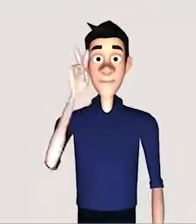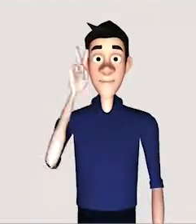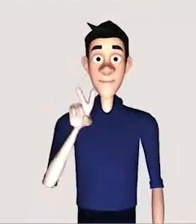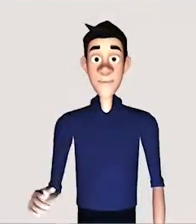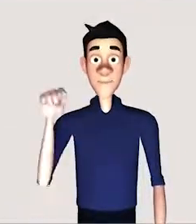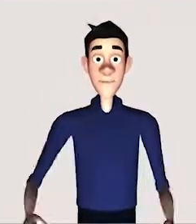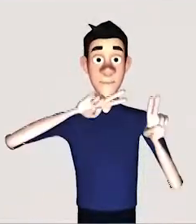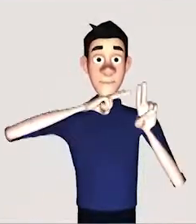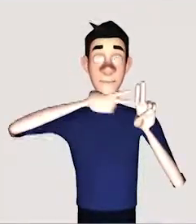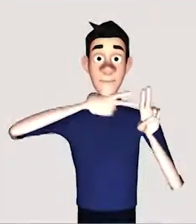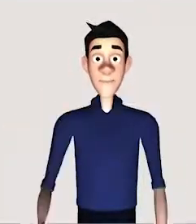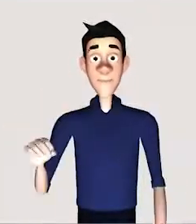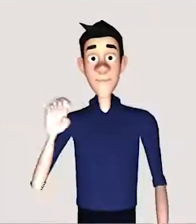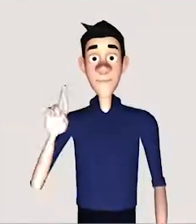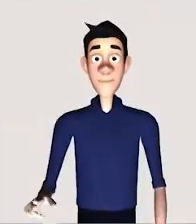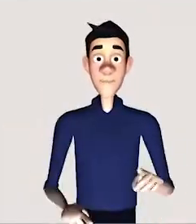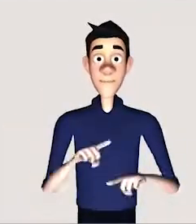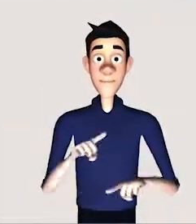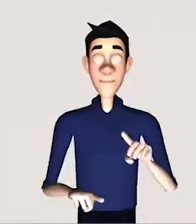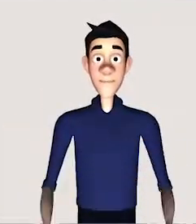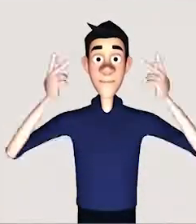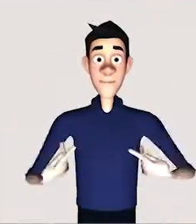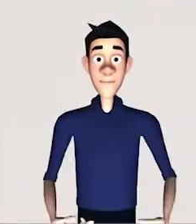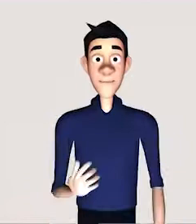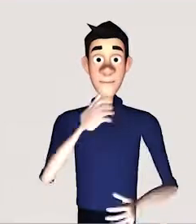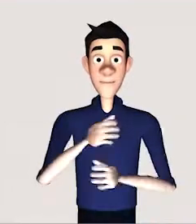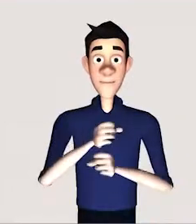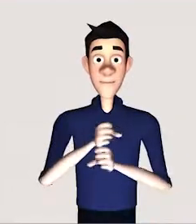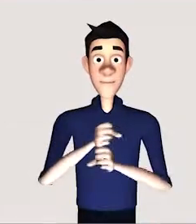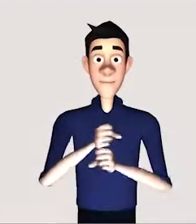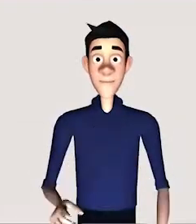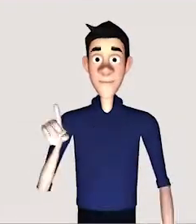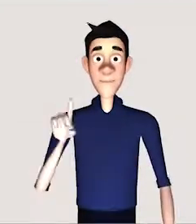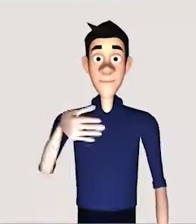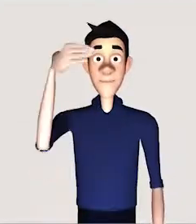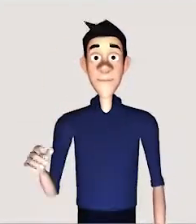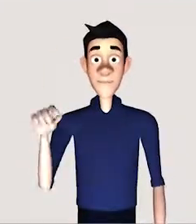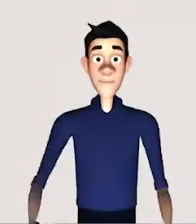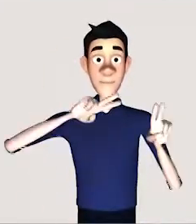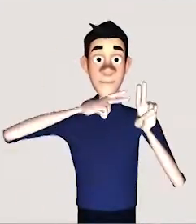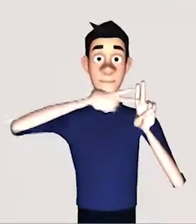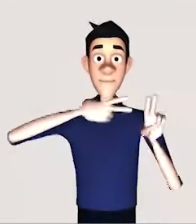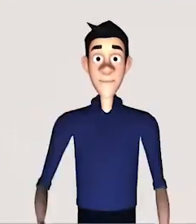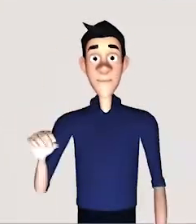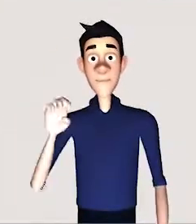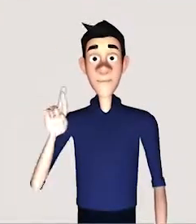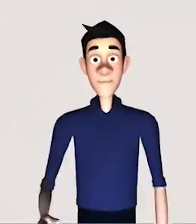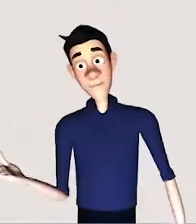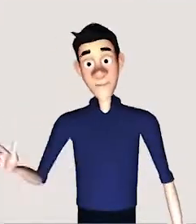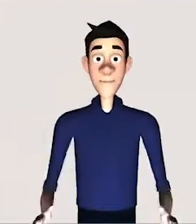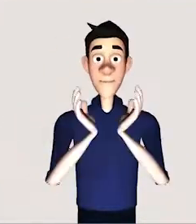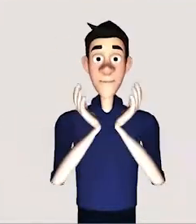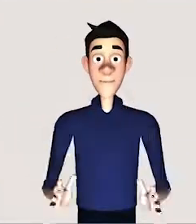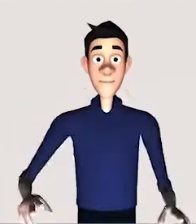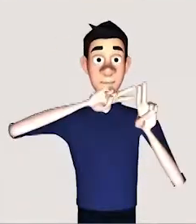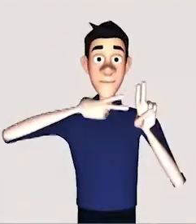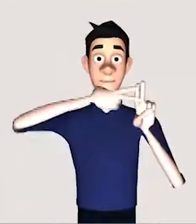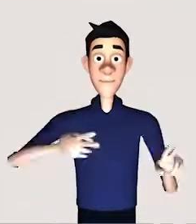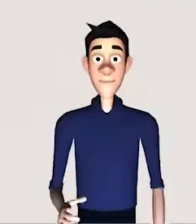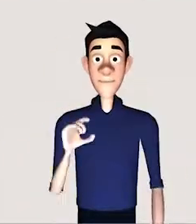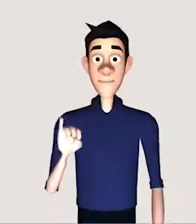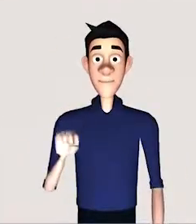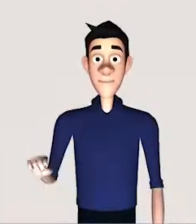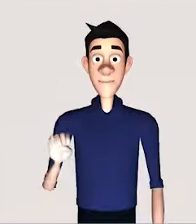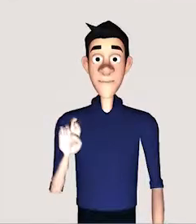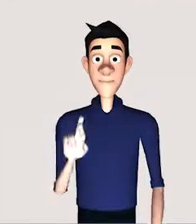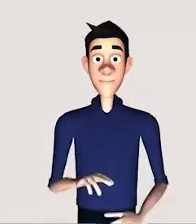E aí, talvez, acabe sendo necessário também eu realizar pesquisas antes para poder dar base conceitual e base teórica a